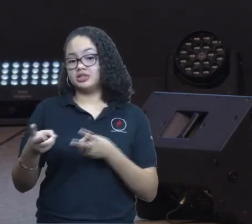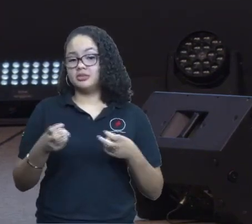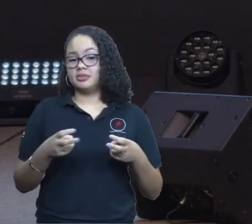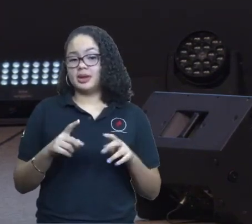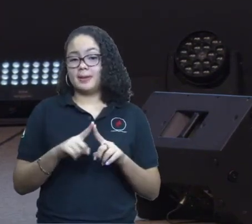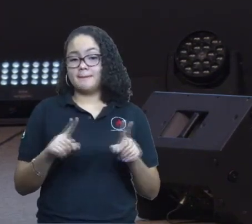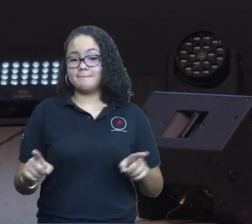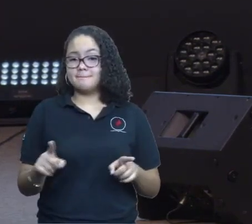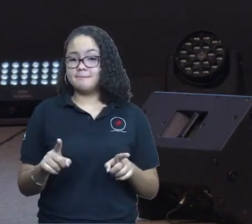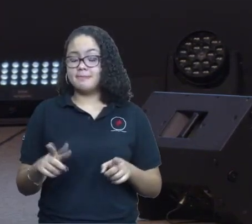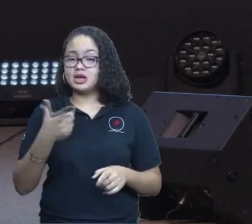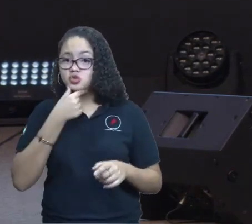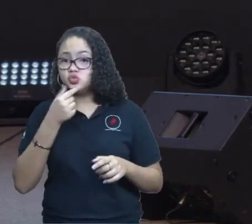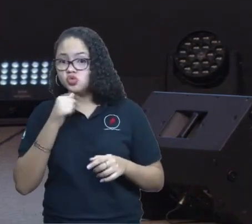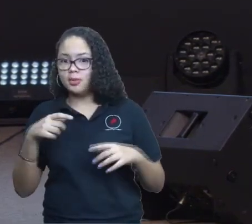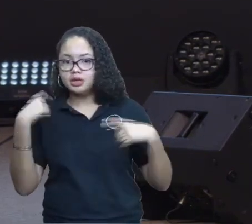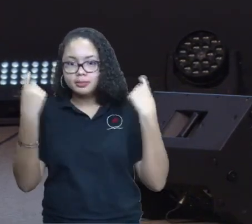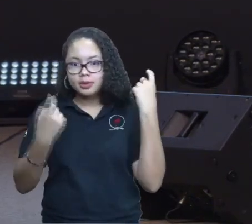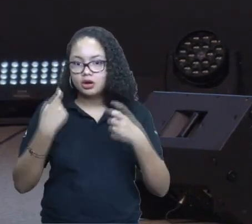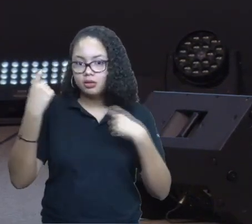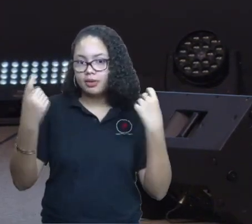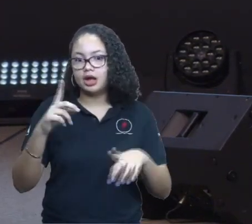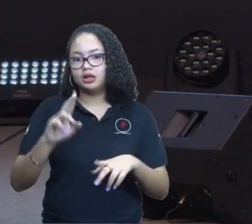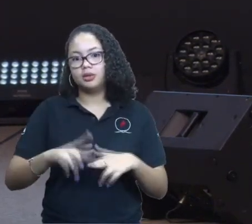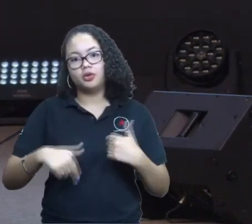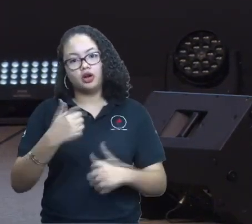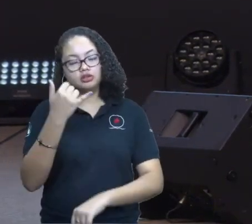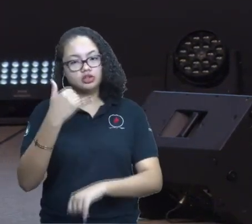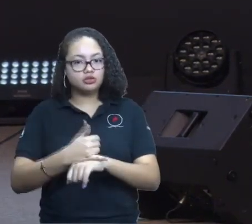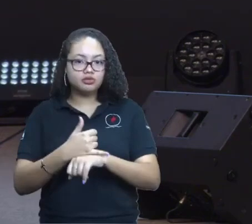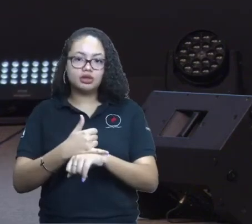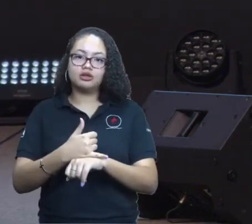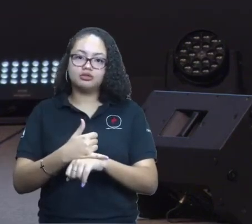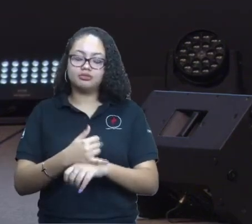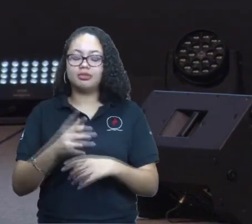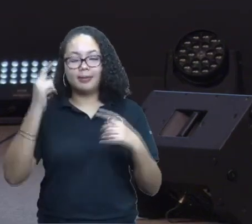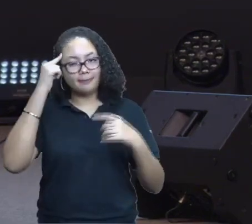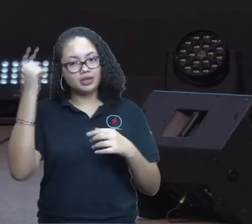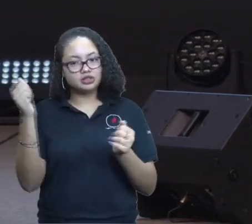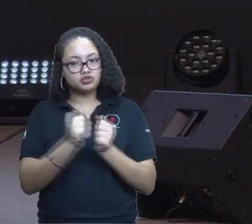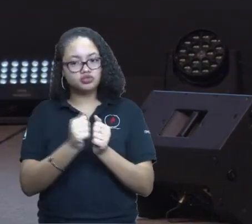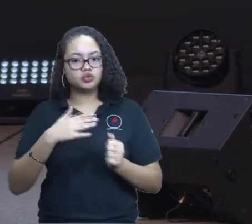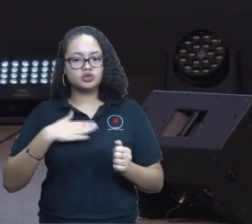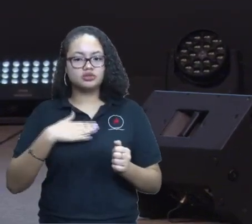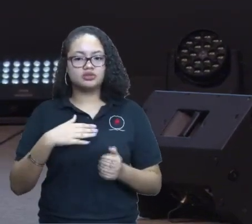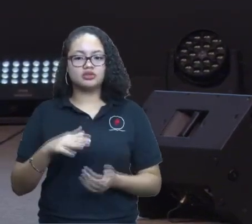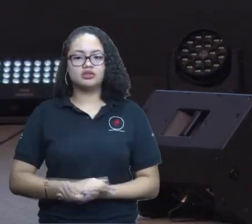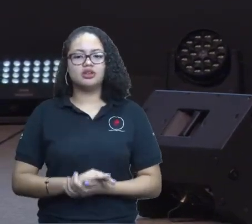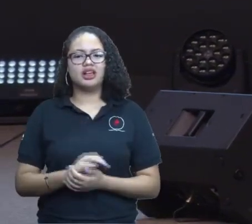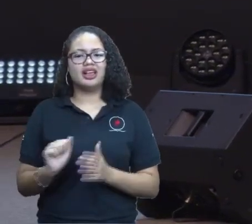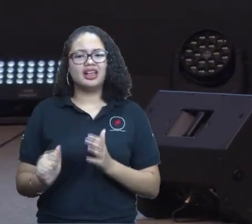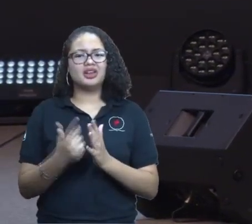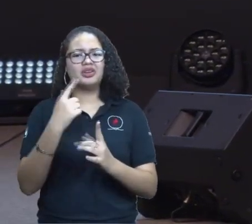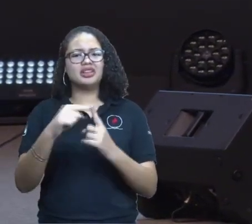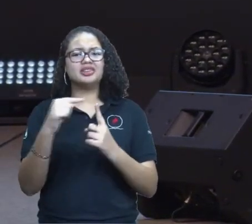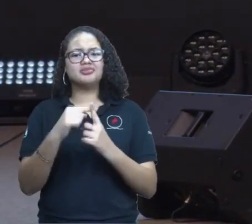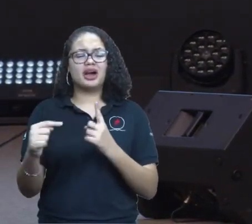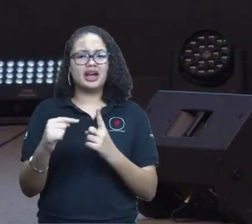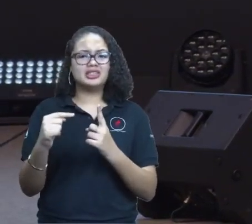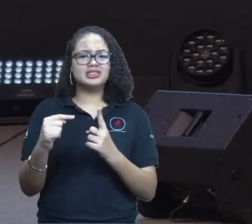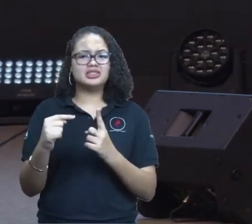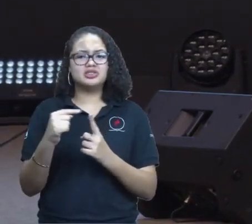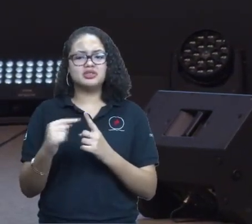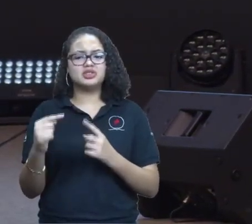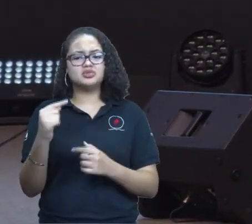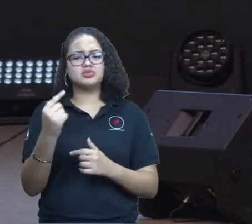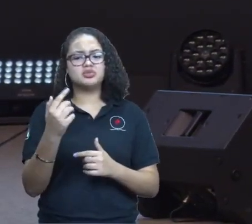o rapaz está desesperado por causa do ferro Agora pensa comigo em quantas partes se divide um machado quantas